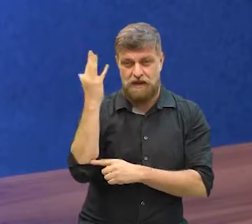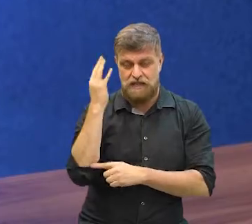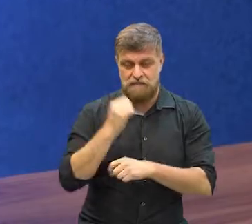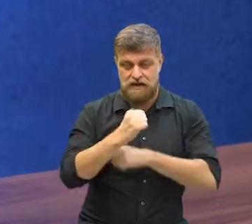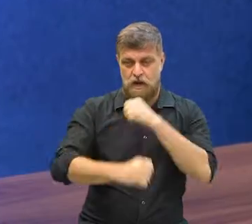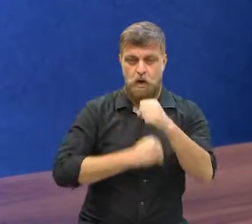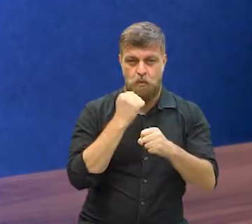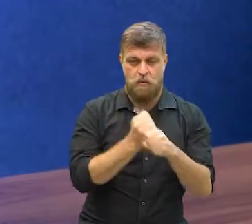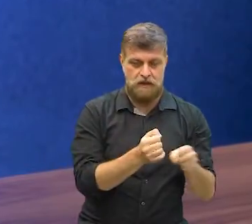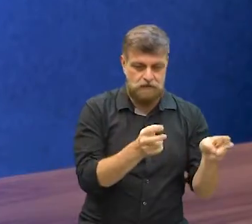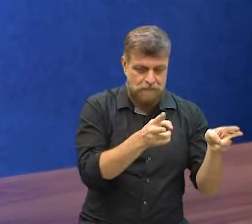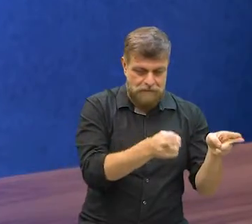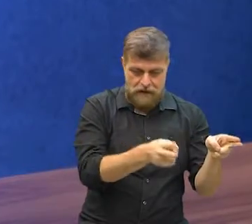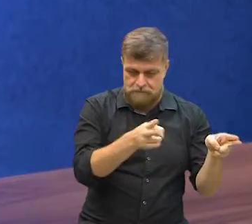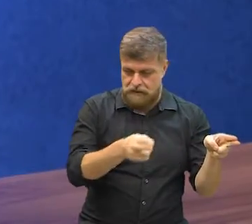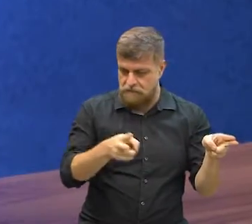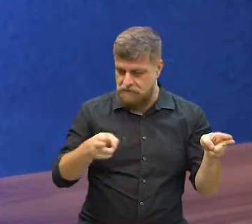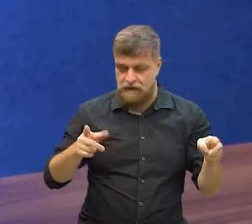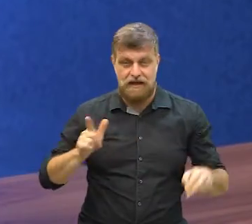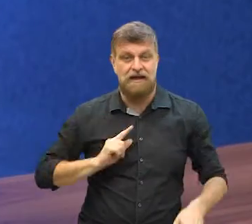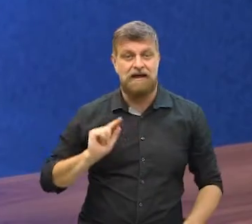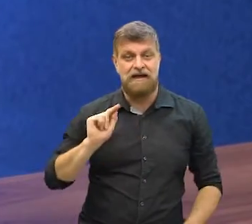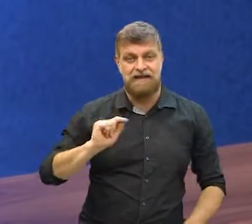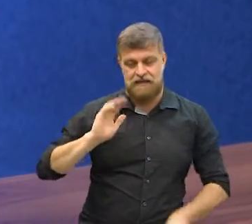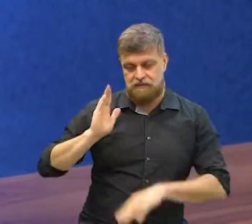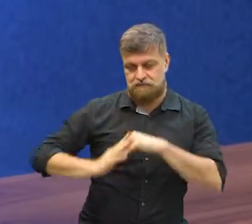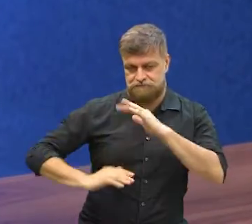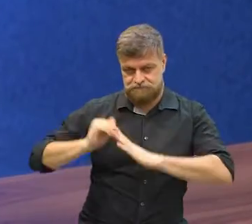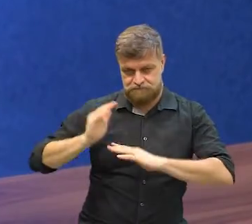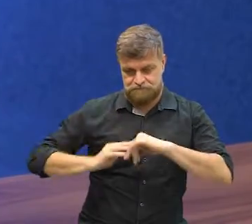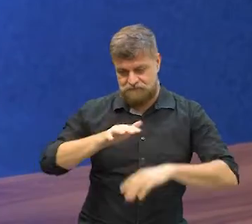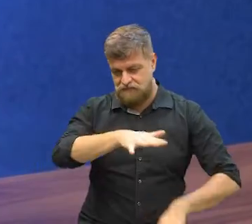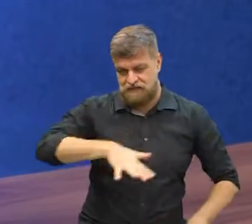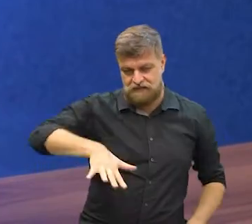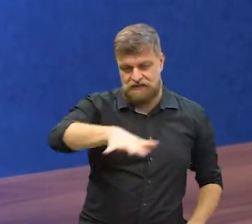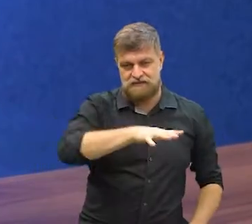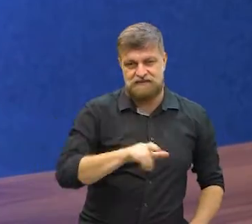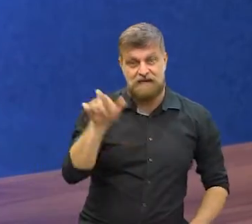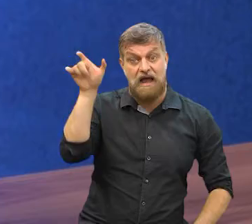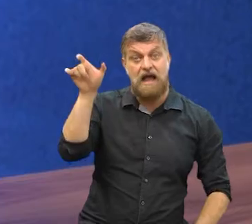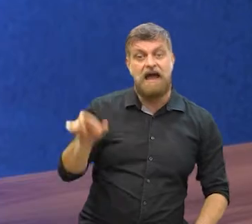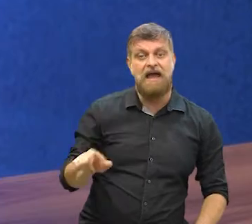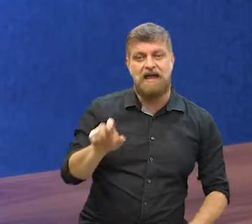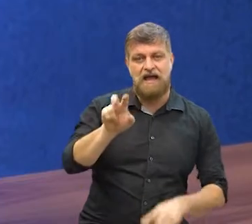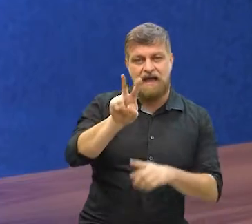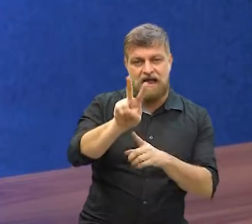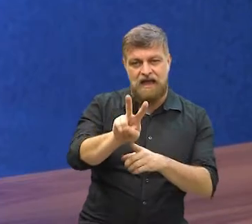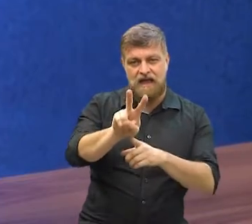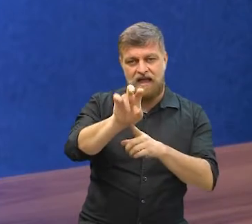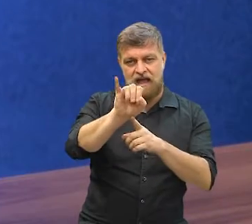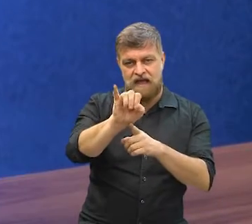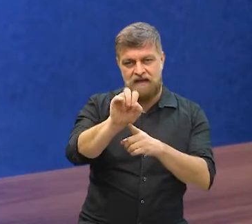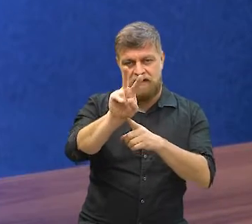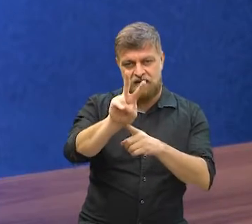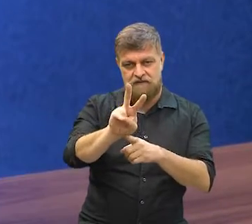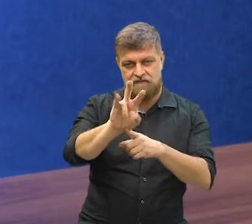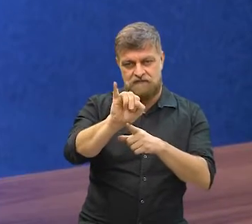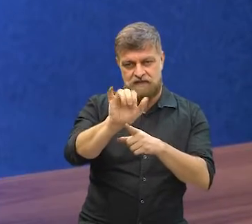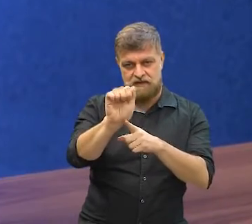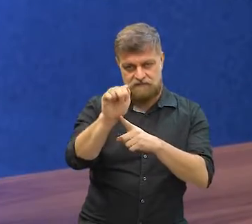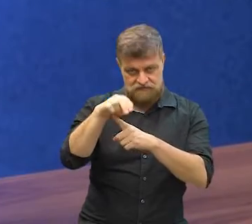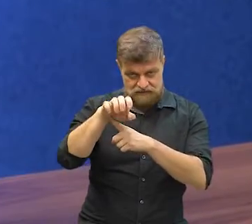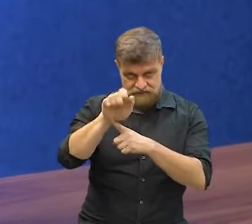ano. E quem atua já há muito tempo neste segmento é a Viviane Caetano, que vai contar pra